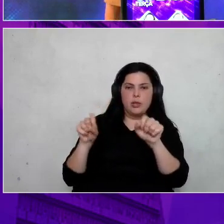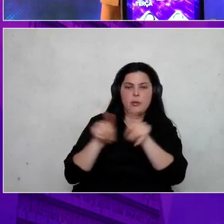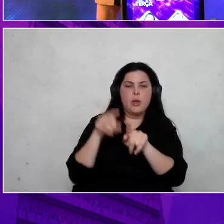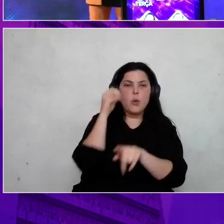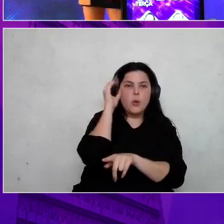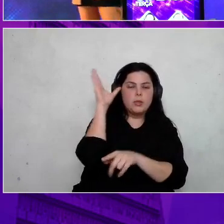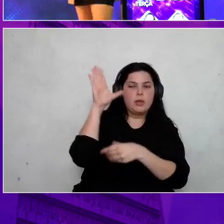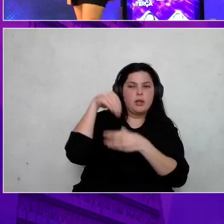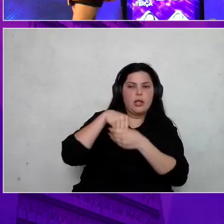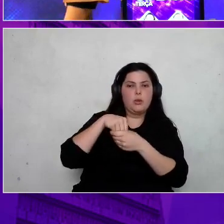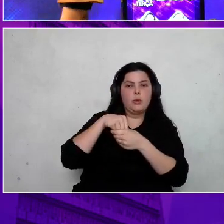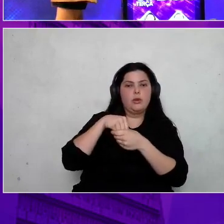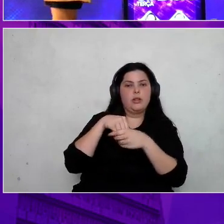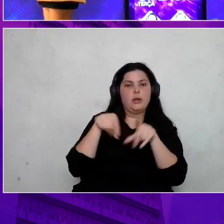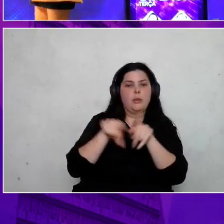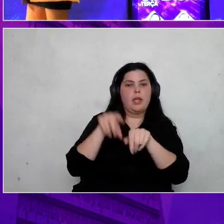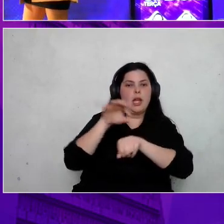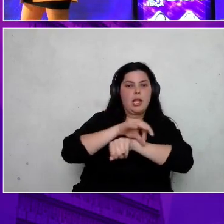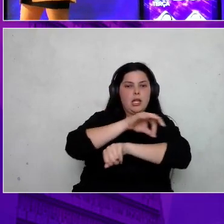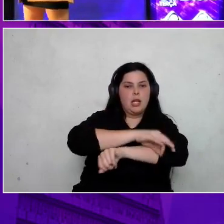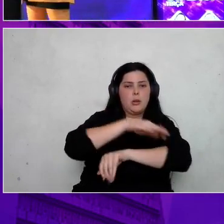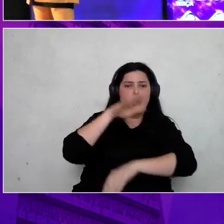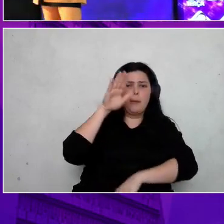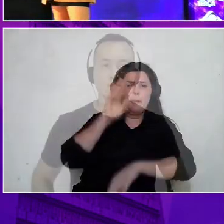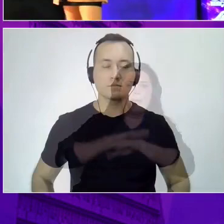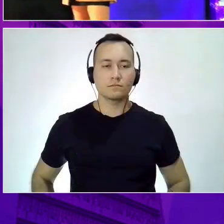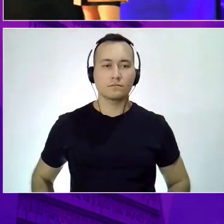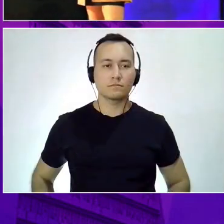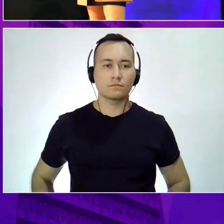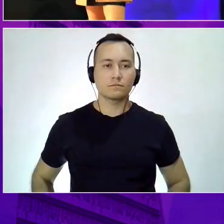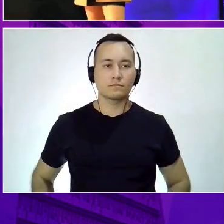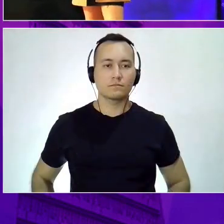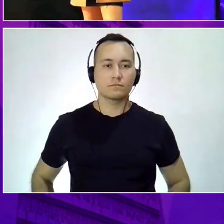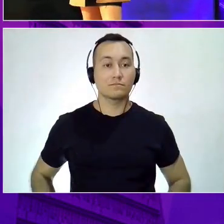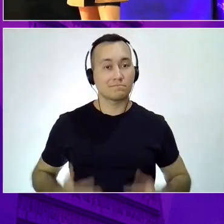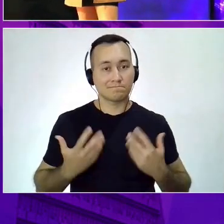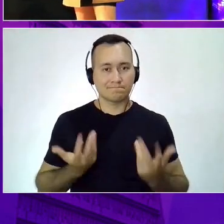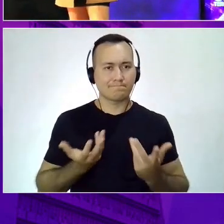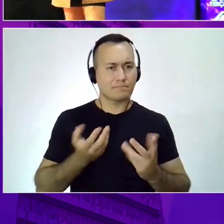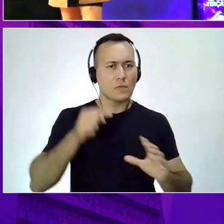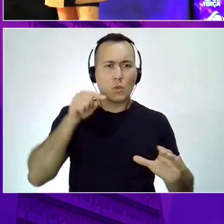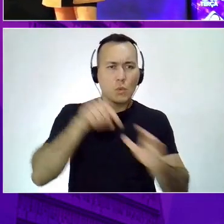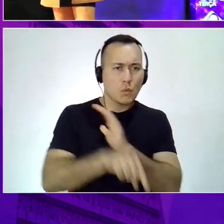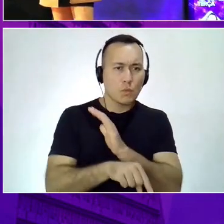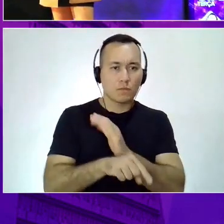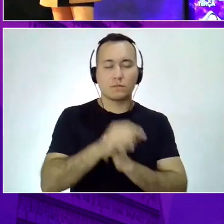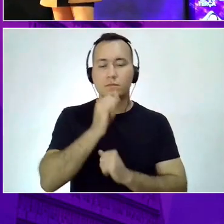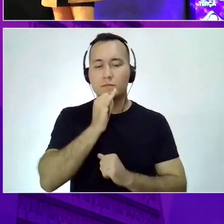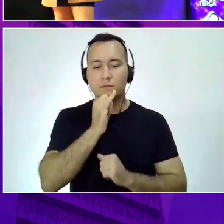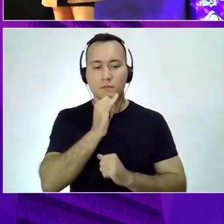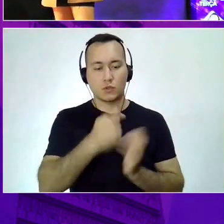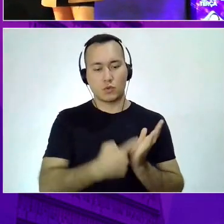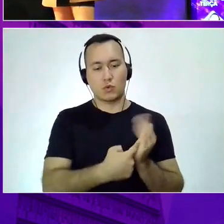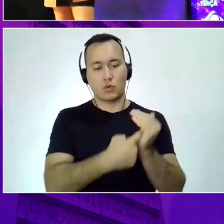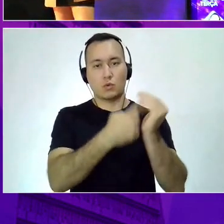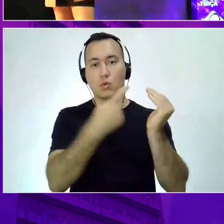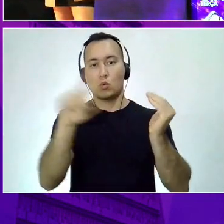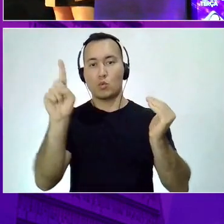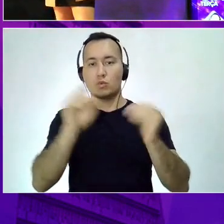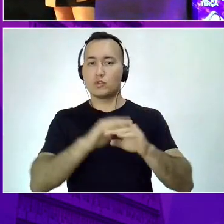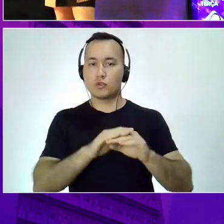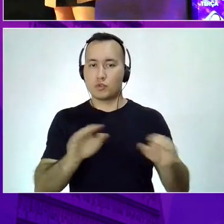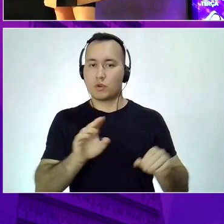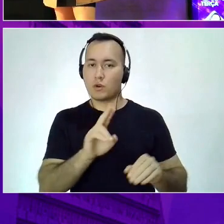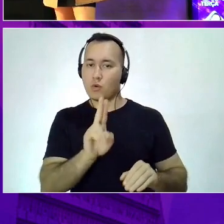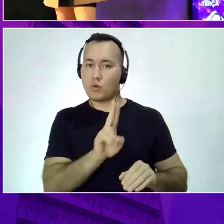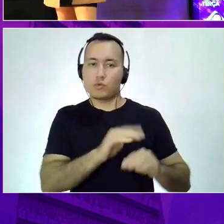arquitetos. Vai muito além de usar a última tecnologia da moda. Você precisa entender o impacto disso